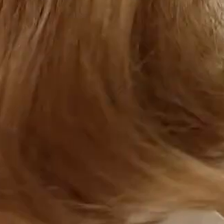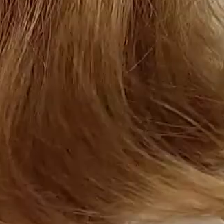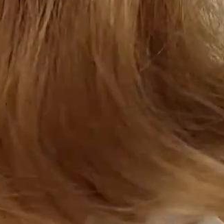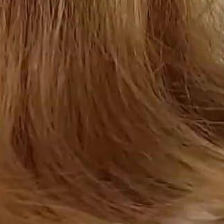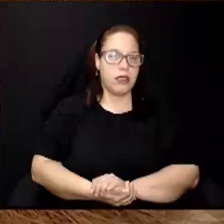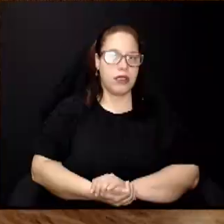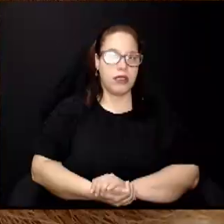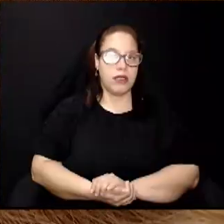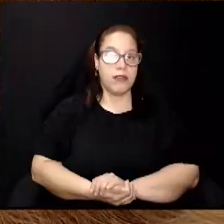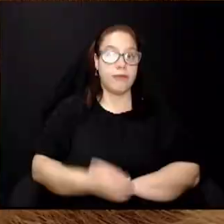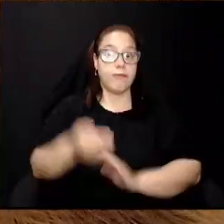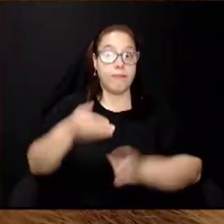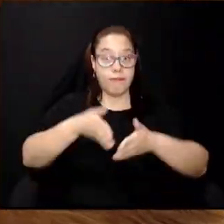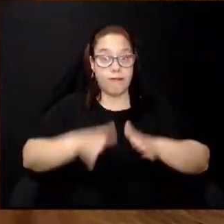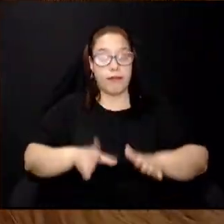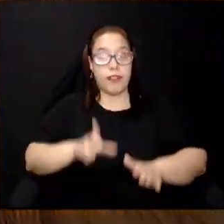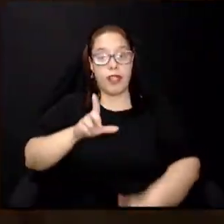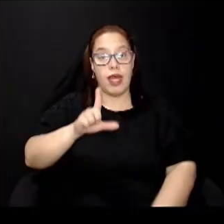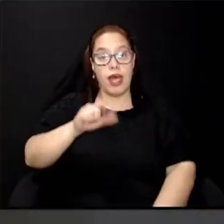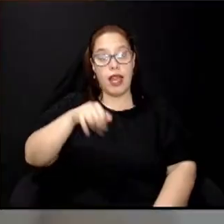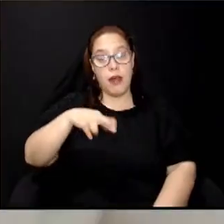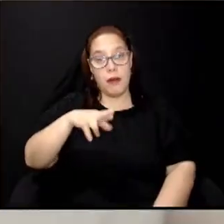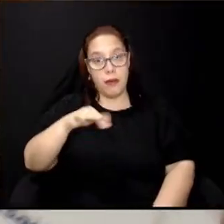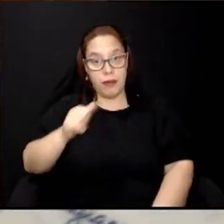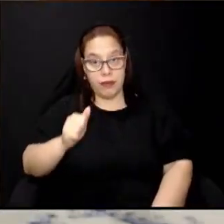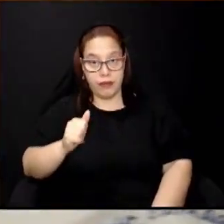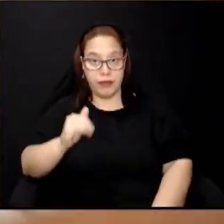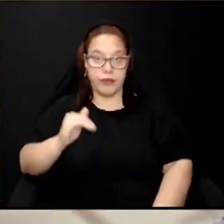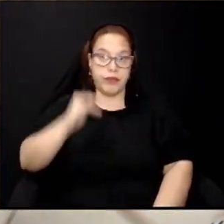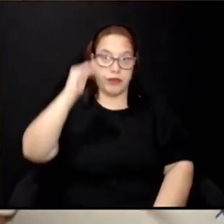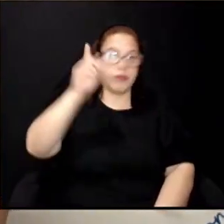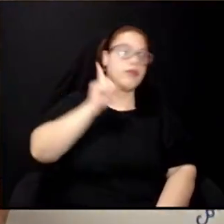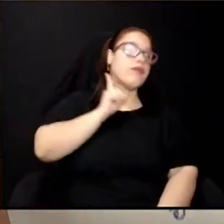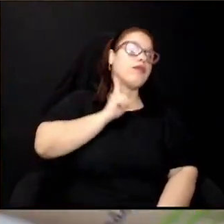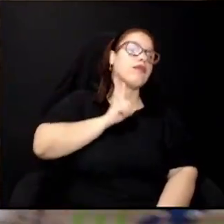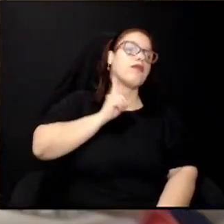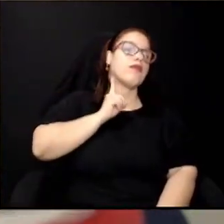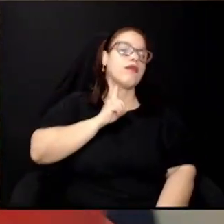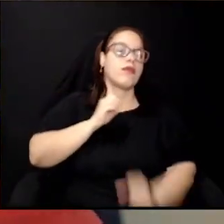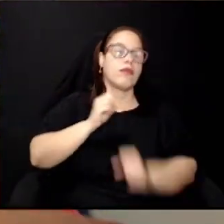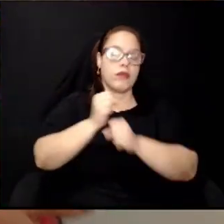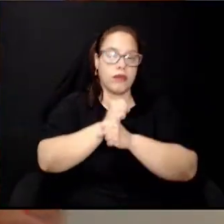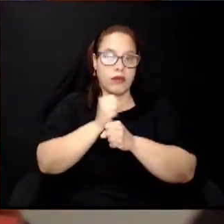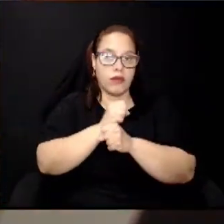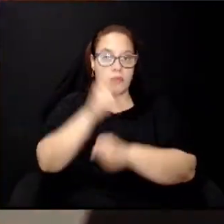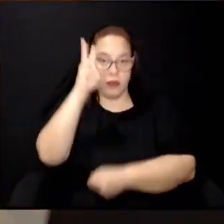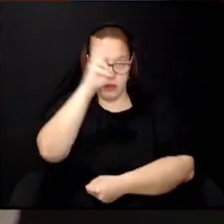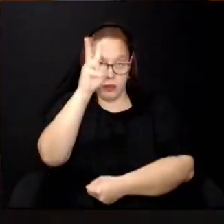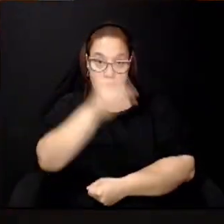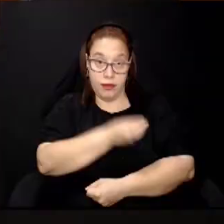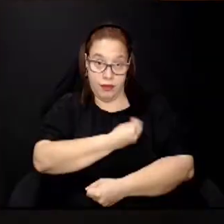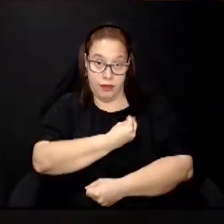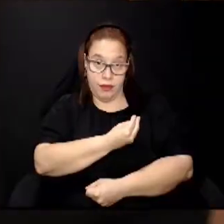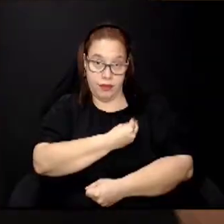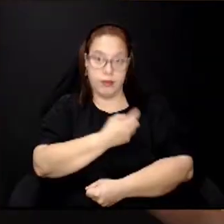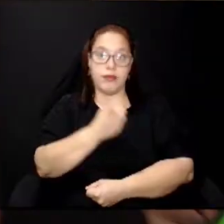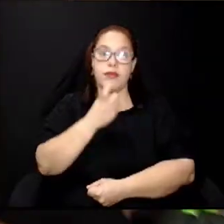Ela nasceu em Limeira, foi criada em Minas e construiu sua história de vida em